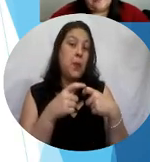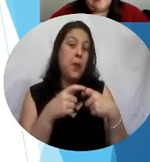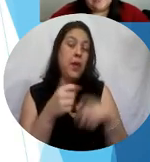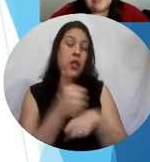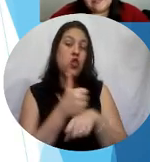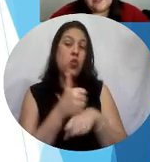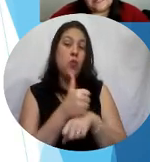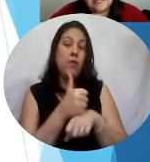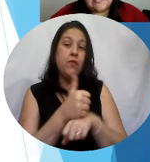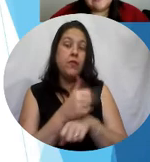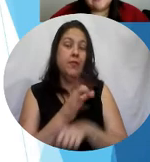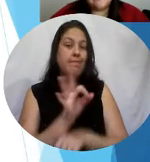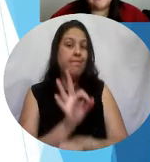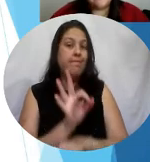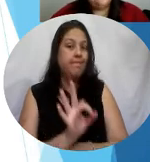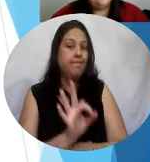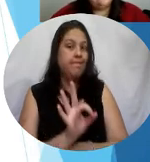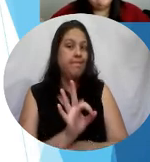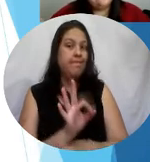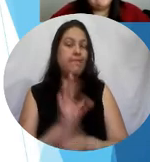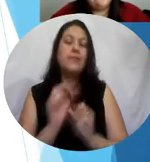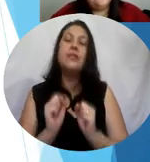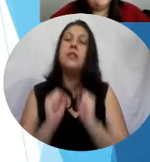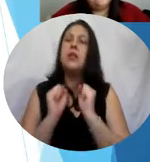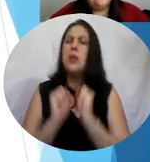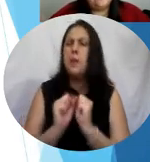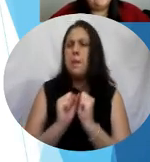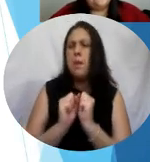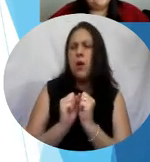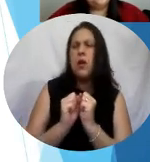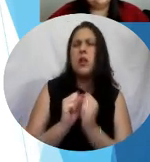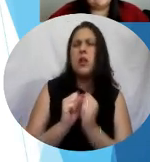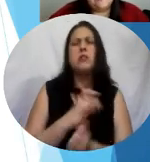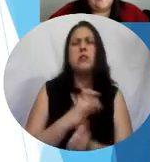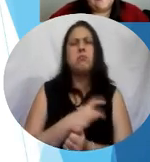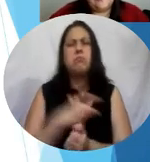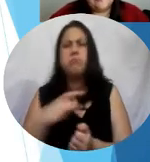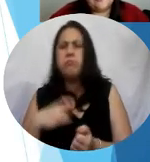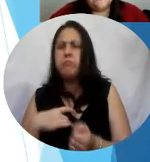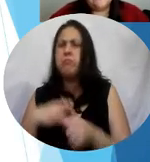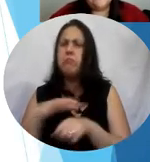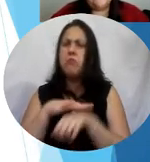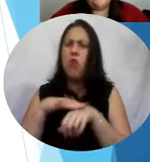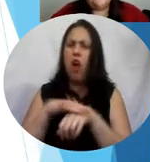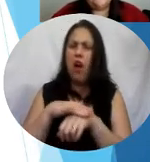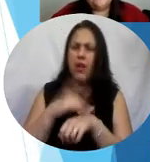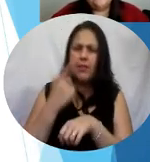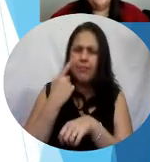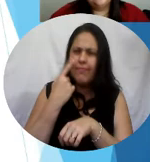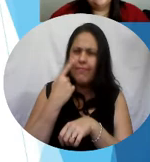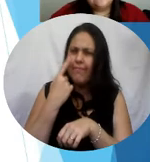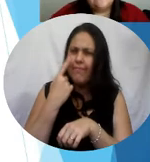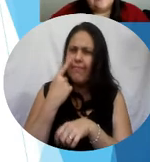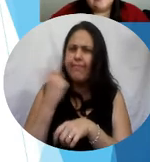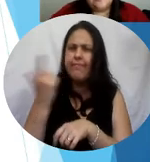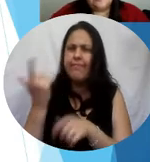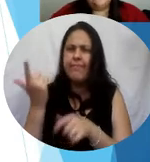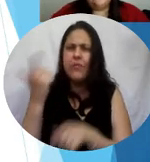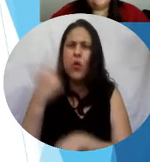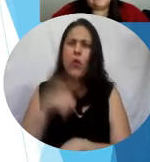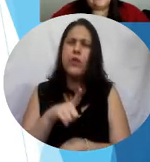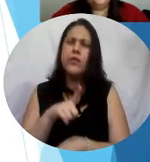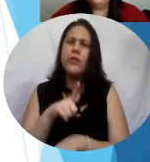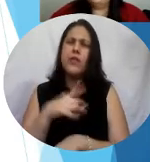chegue até profissionais especialistas que vão conseguir pontuar com ela se há realmente um sinal de risco para o autismo, se ele vai